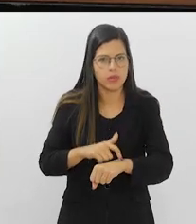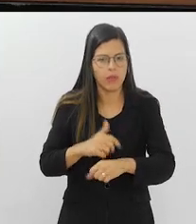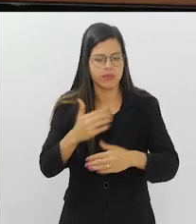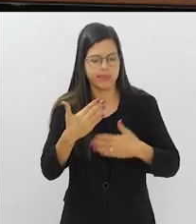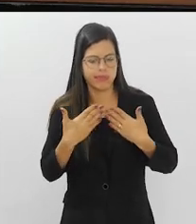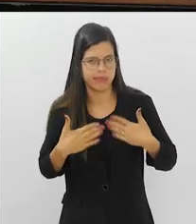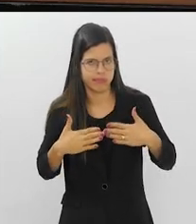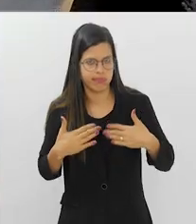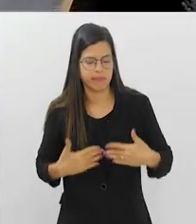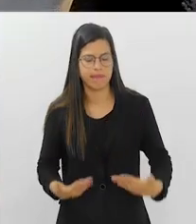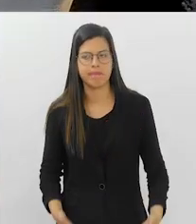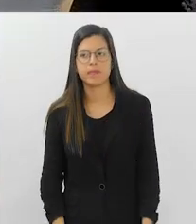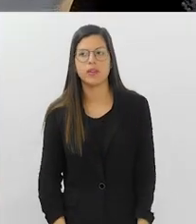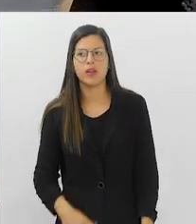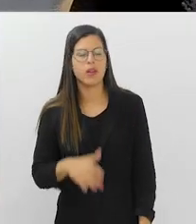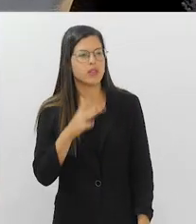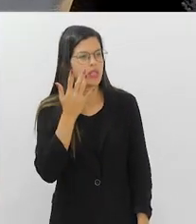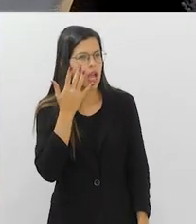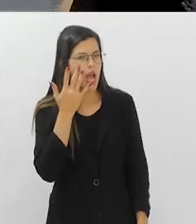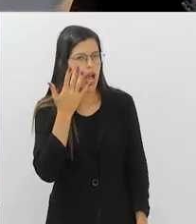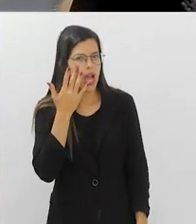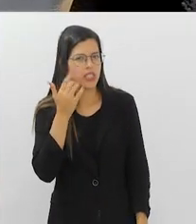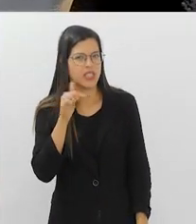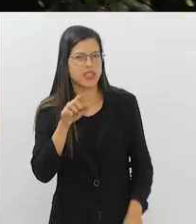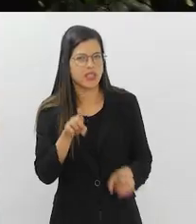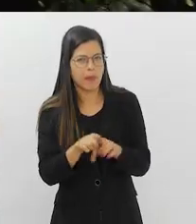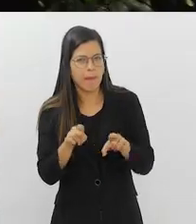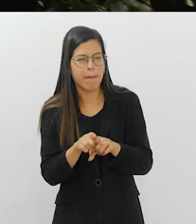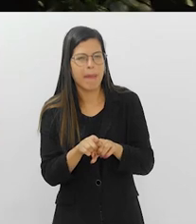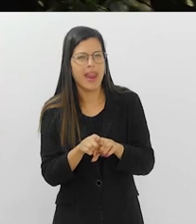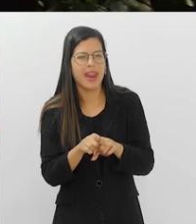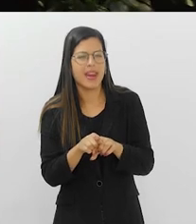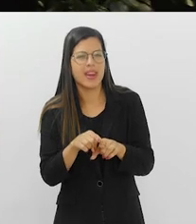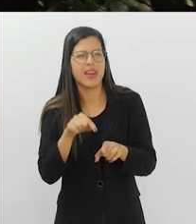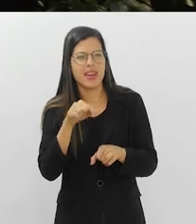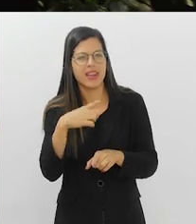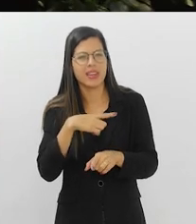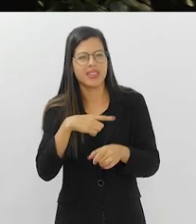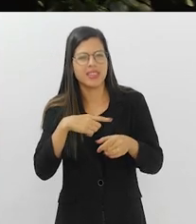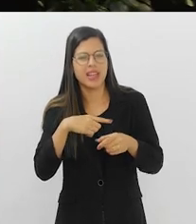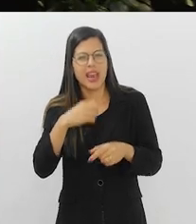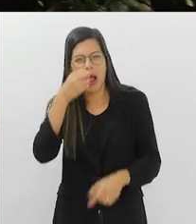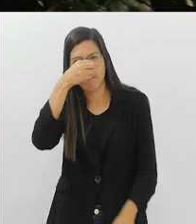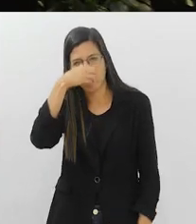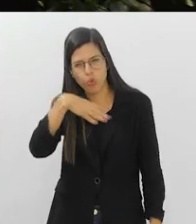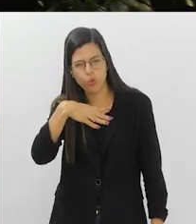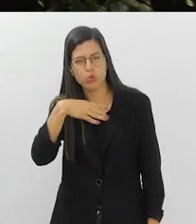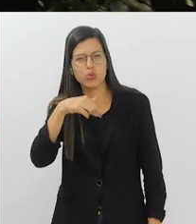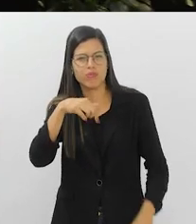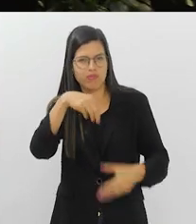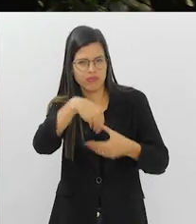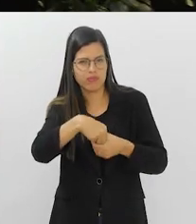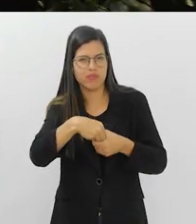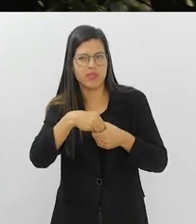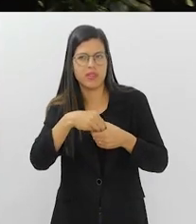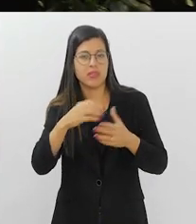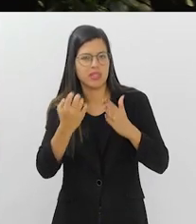né? Só acha que aquela assédio moral, enfim, que tem muito nas Sim.